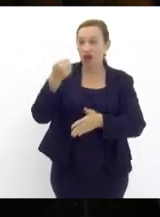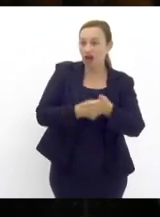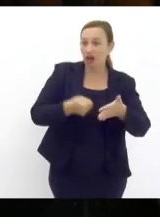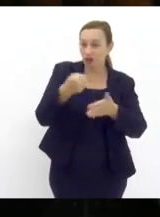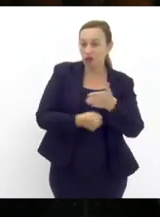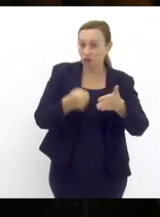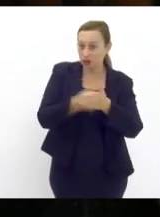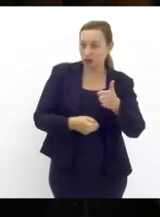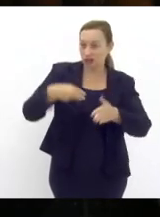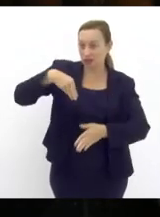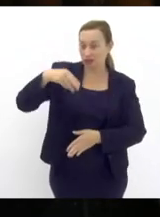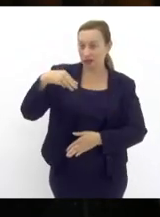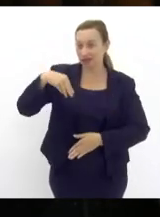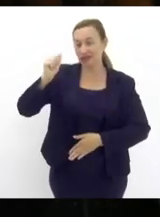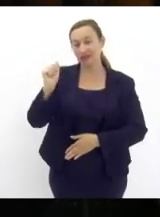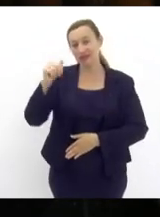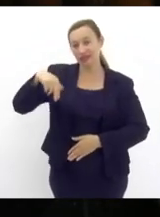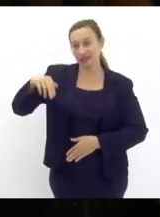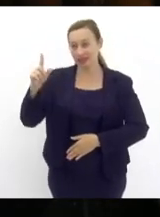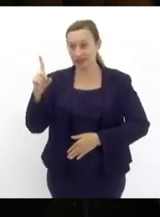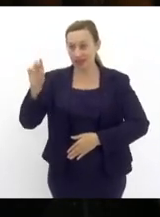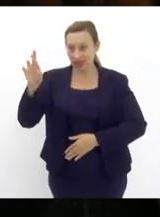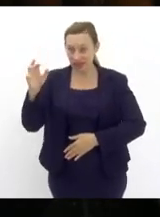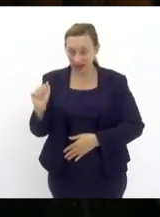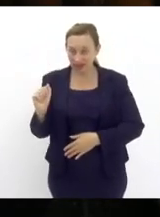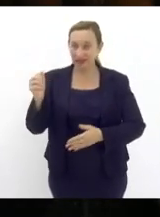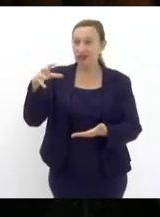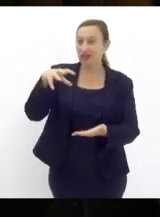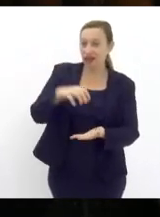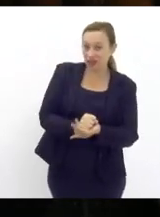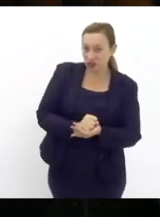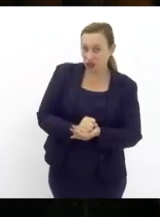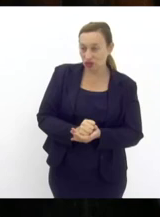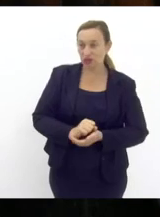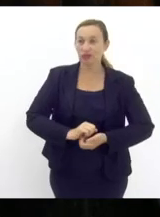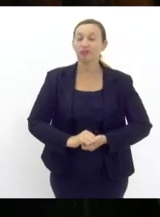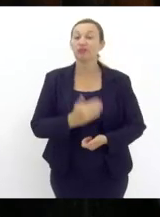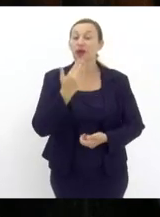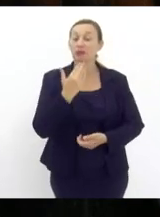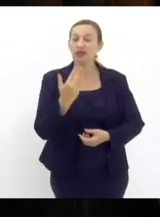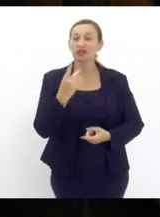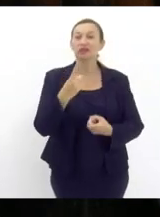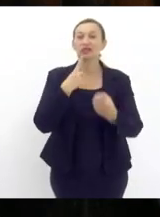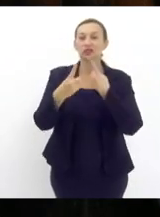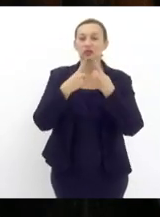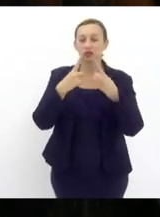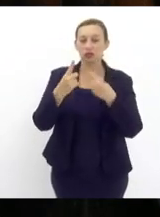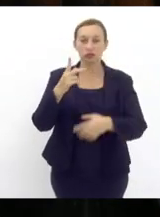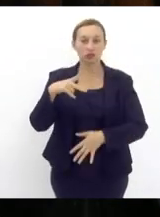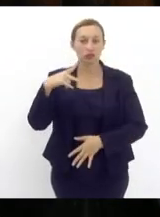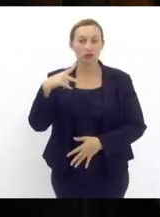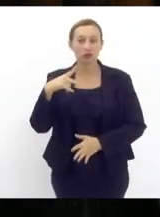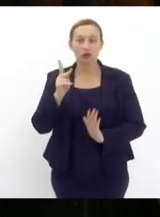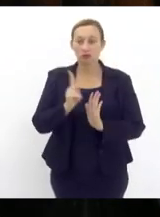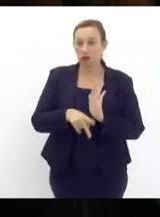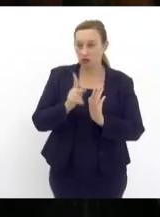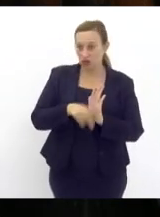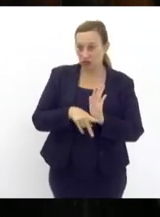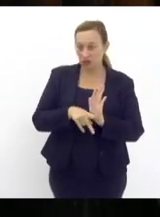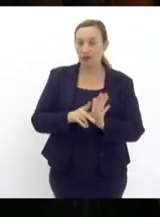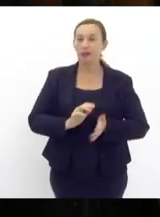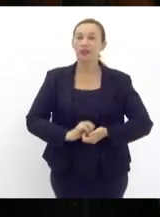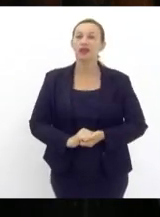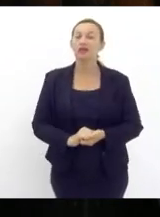de Mandela contra o Apartheid feito esse registro pedir para discutir o projeto senhora presidente